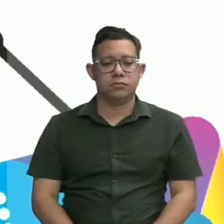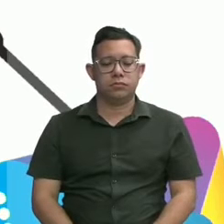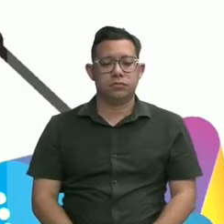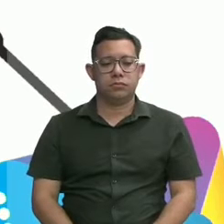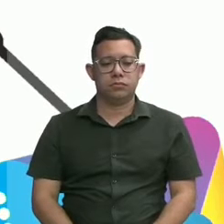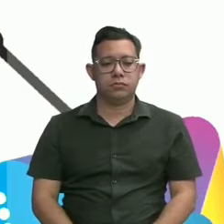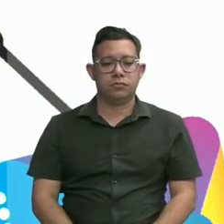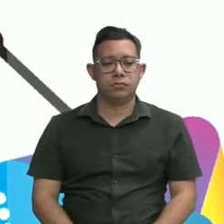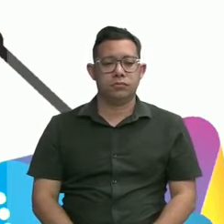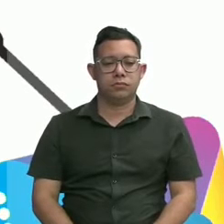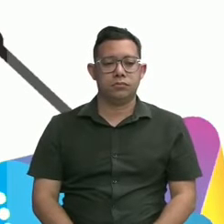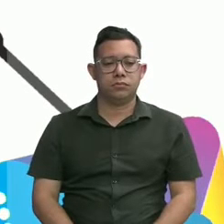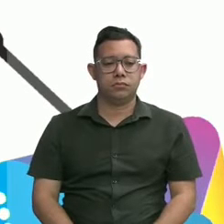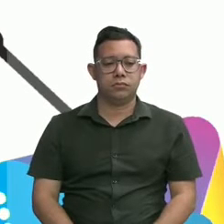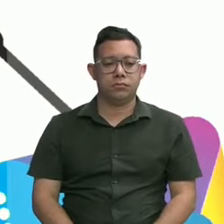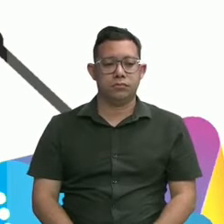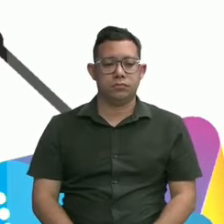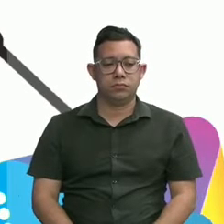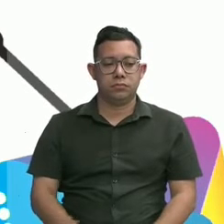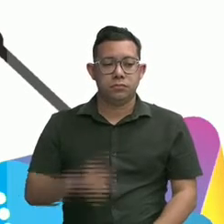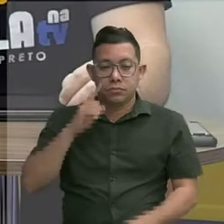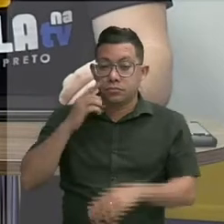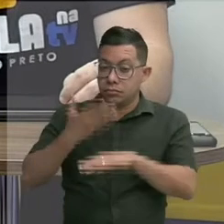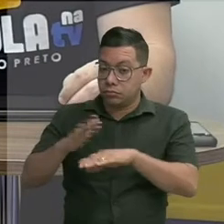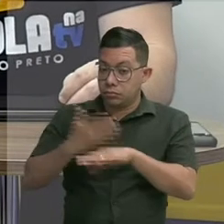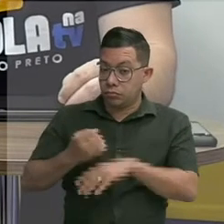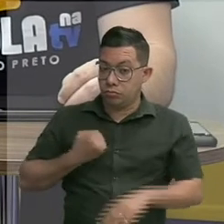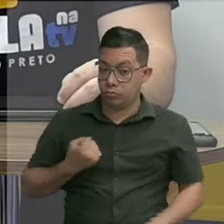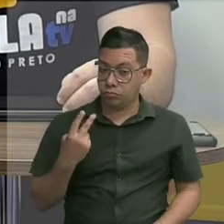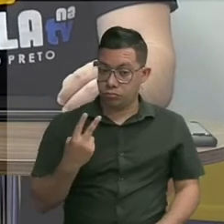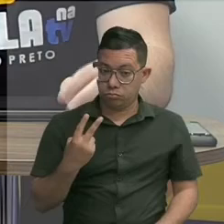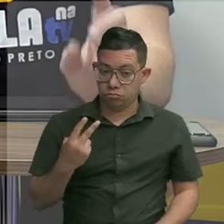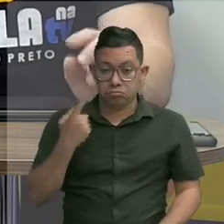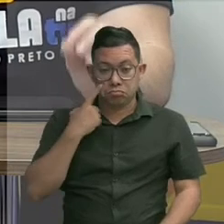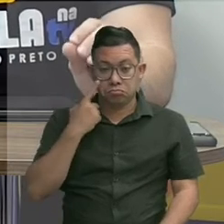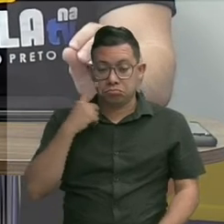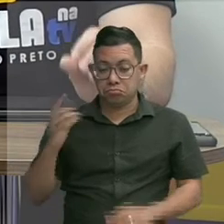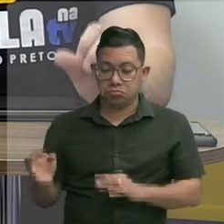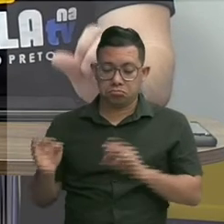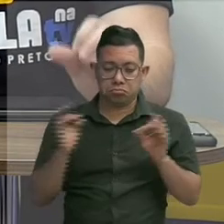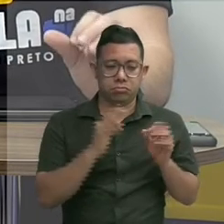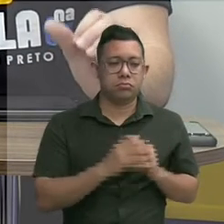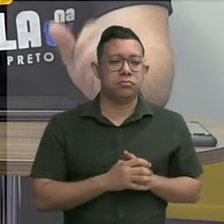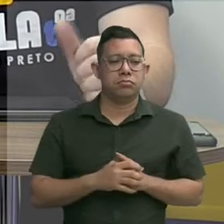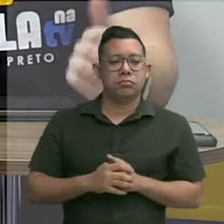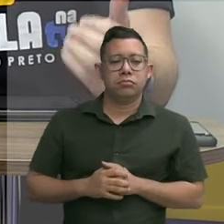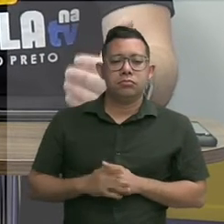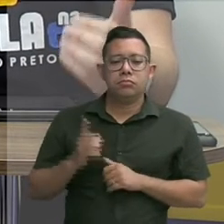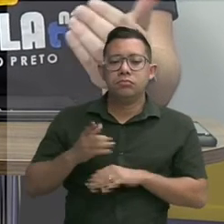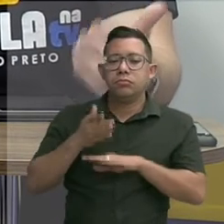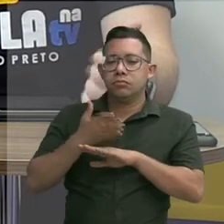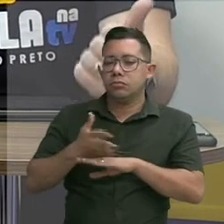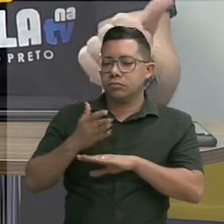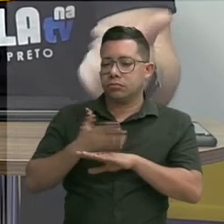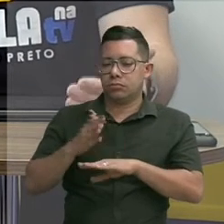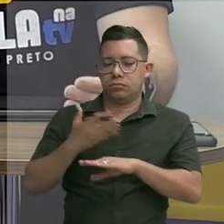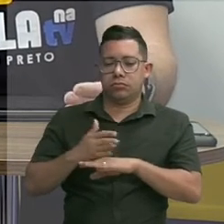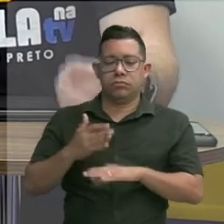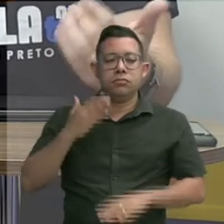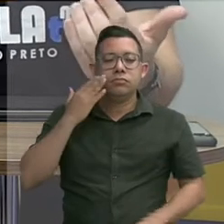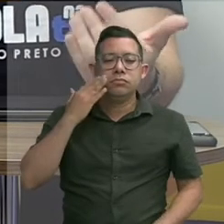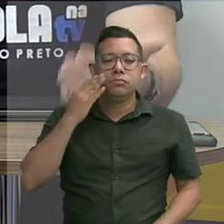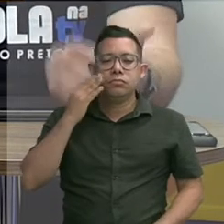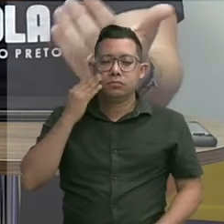gente olha só vamos fazer exercícios dois agora nesse exercício a gente vai verificar Quais das equações